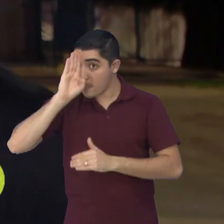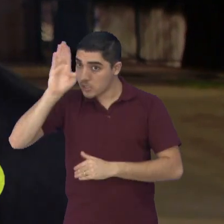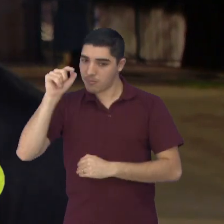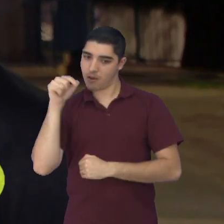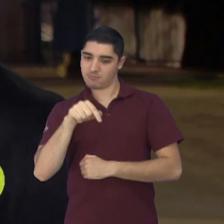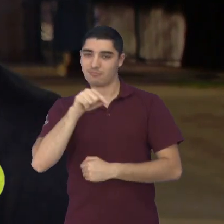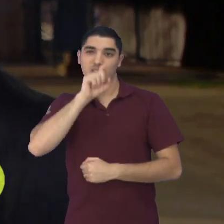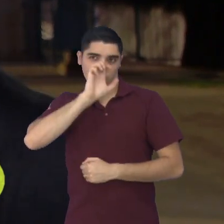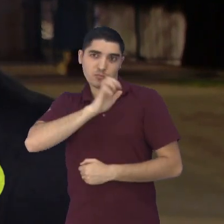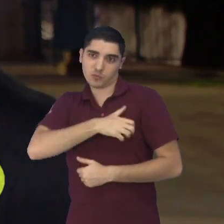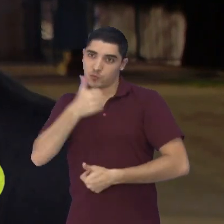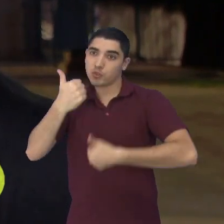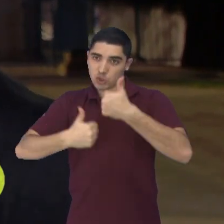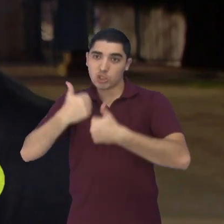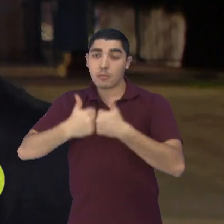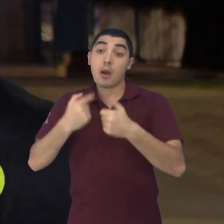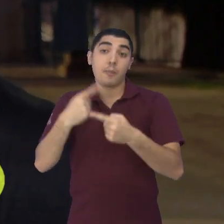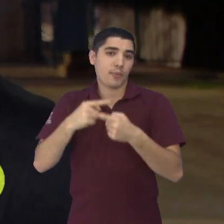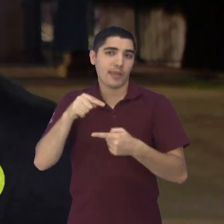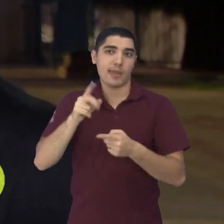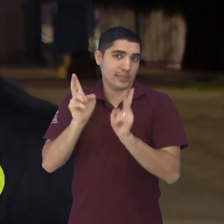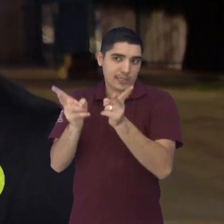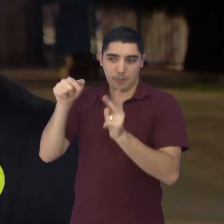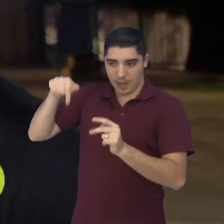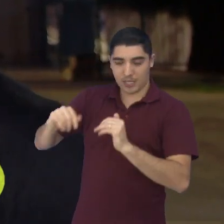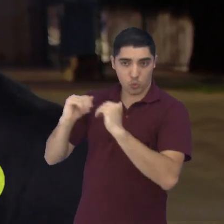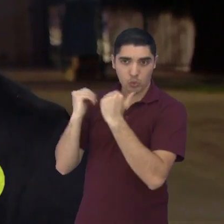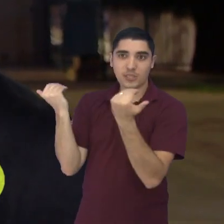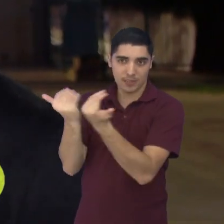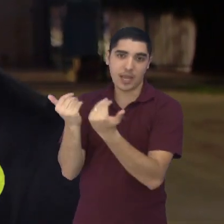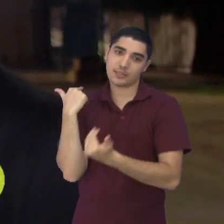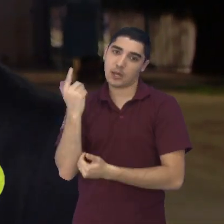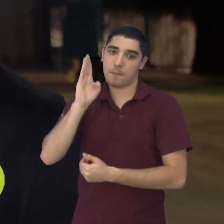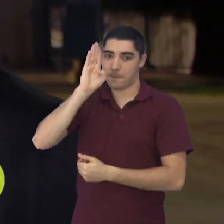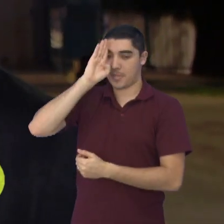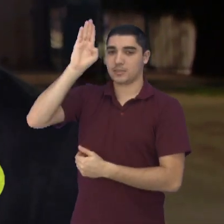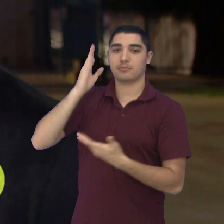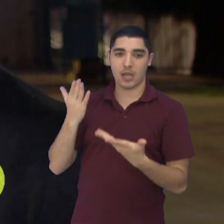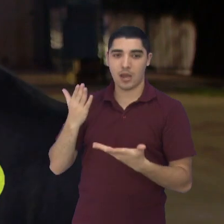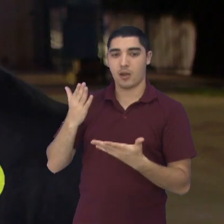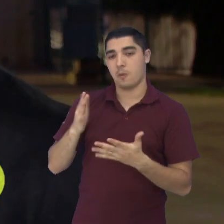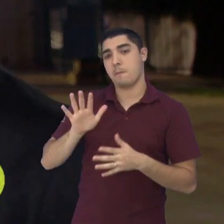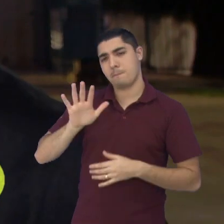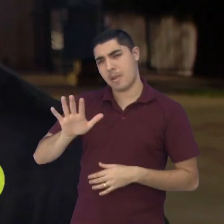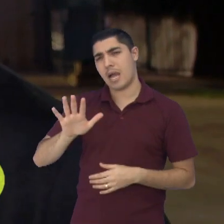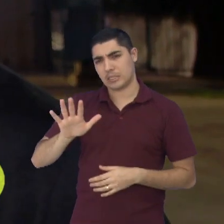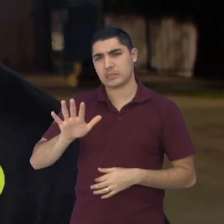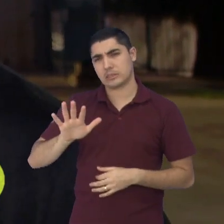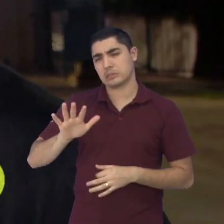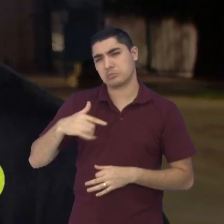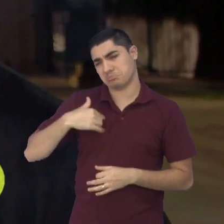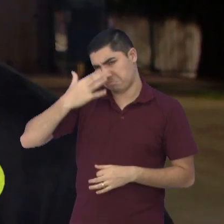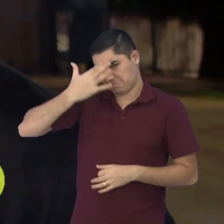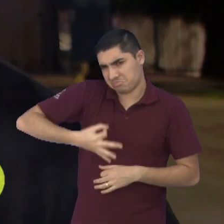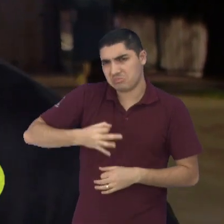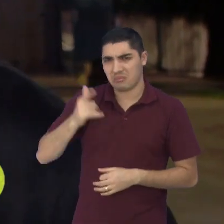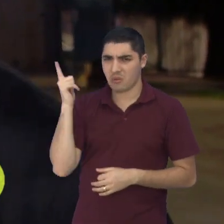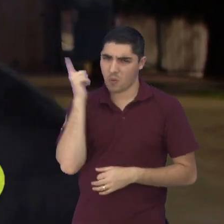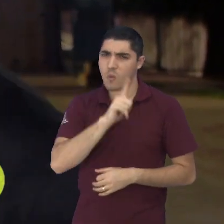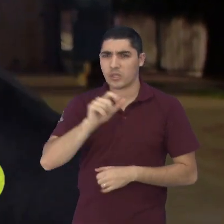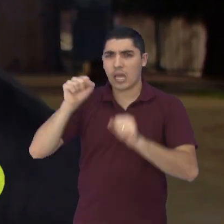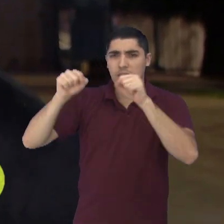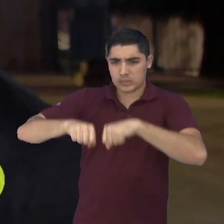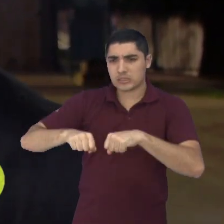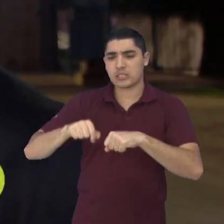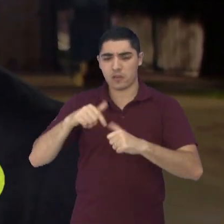isso, porque o São José vai querer jogar aqui e esse é o nosso desejo. Mas eu tenho certeza que dá para acomodar aí todas